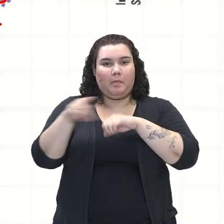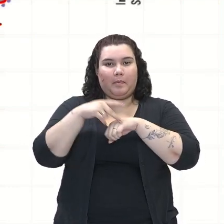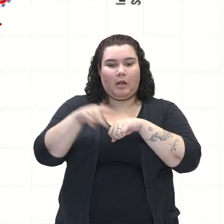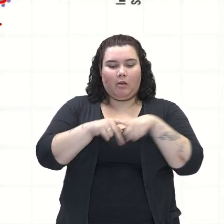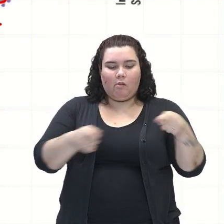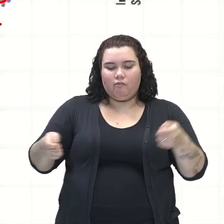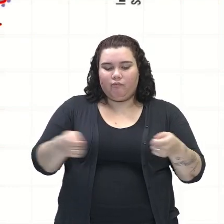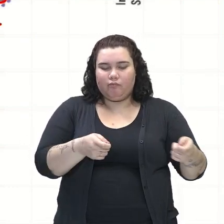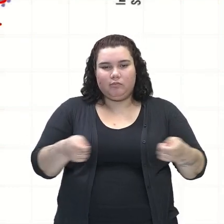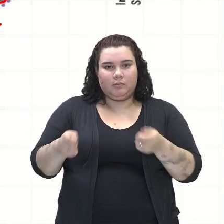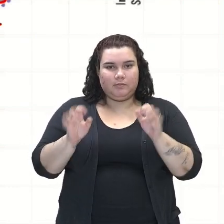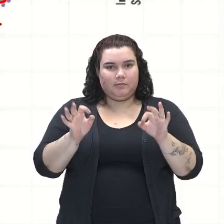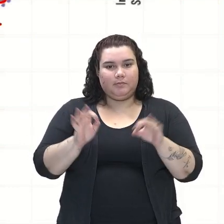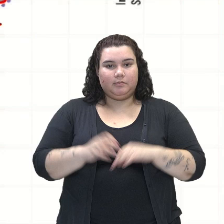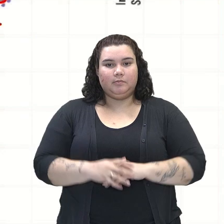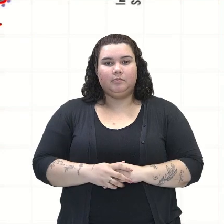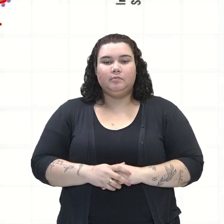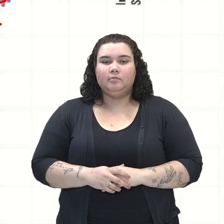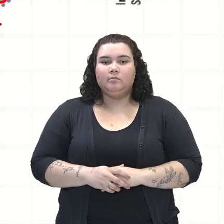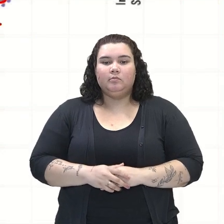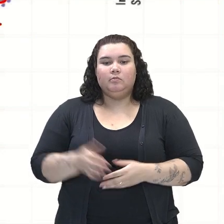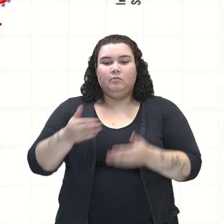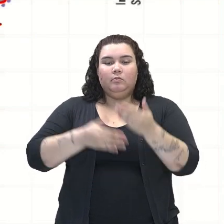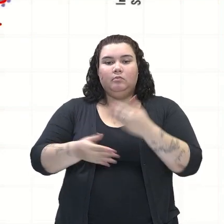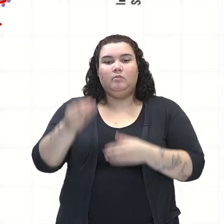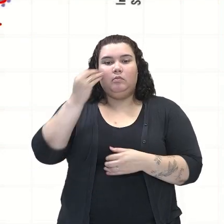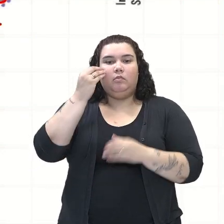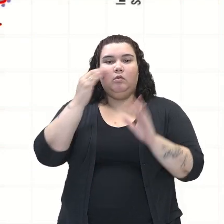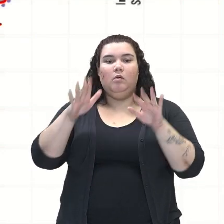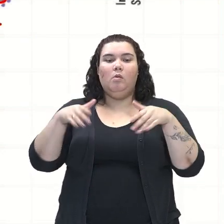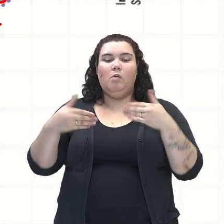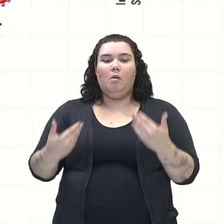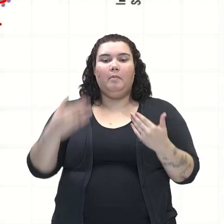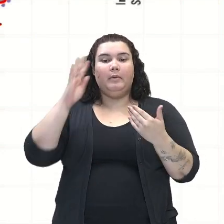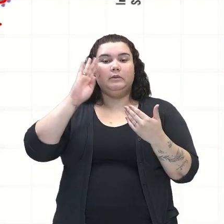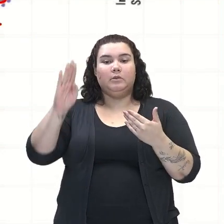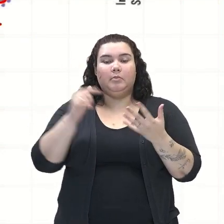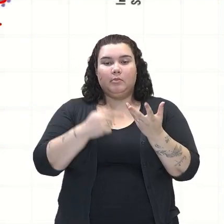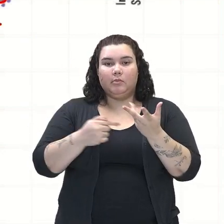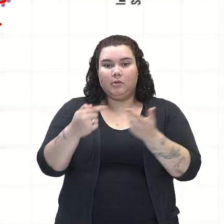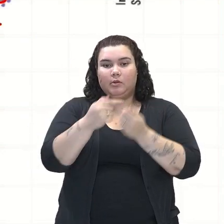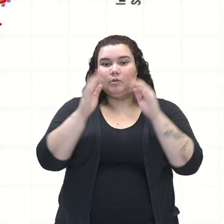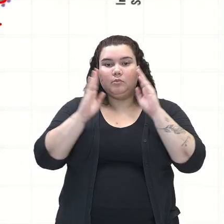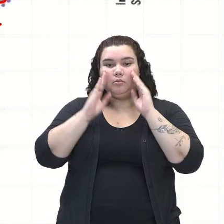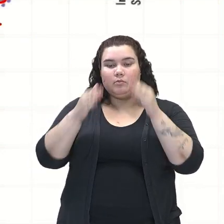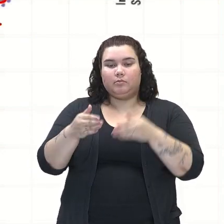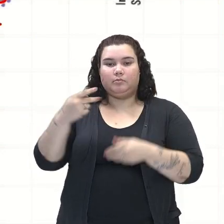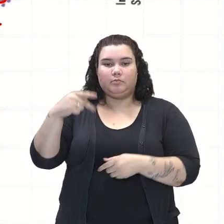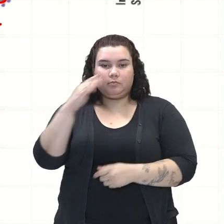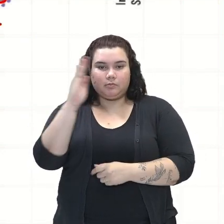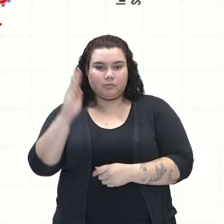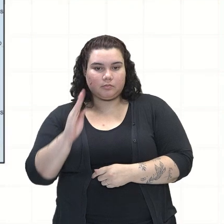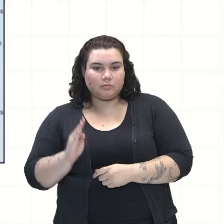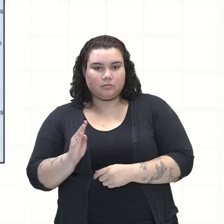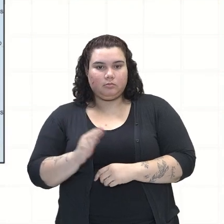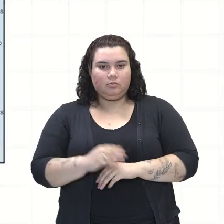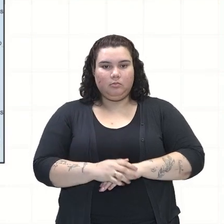certo? Agora a gente vai observar quais são os principais minerais existentes especificamente aqui no Brasil,